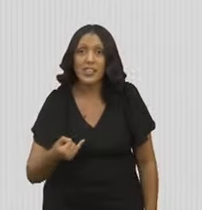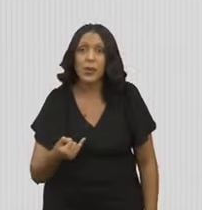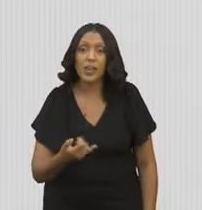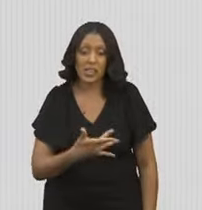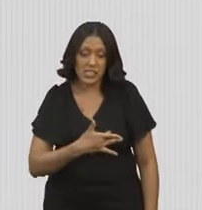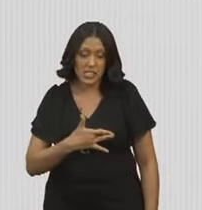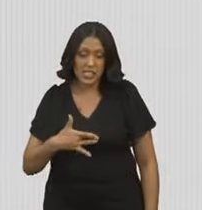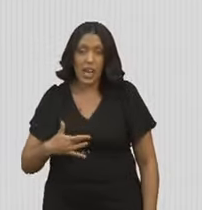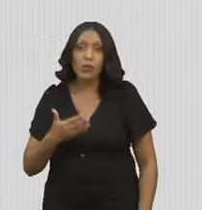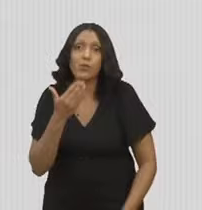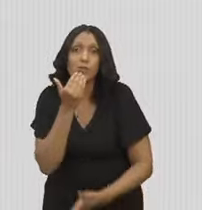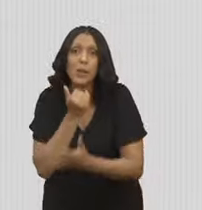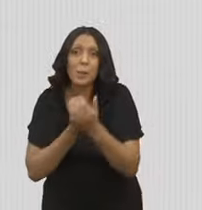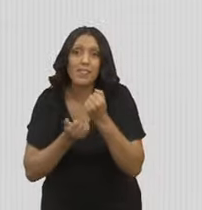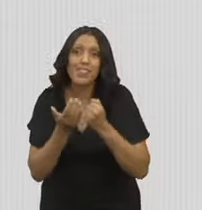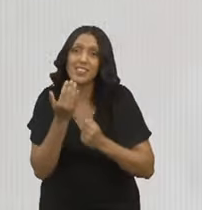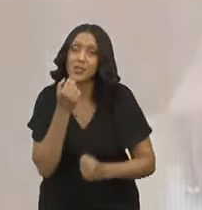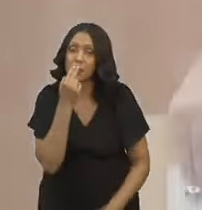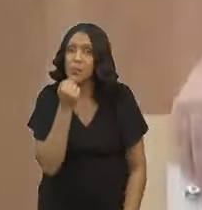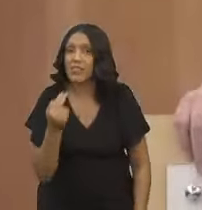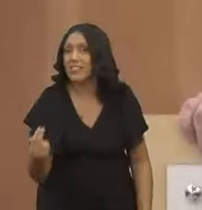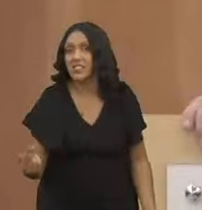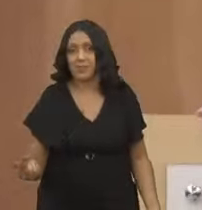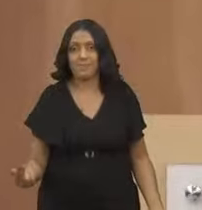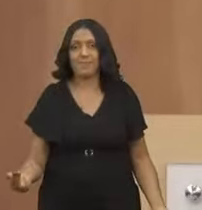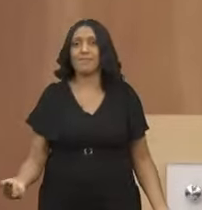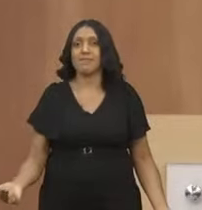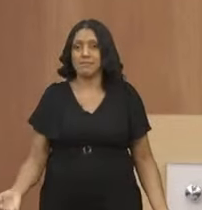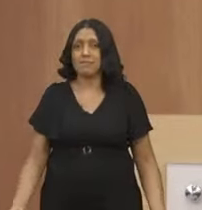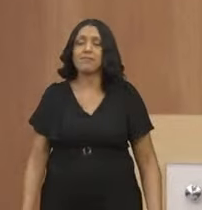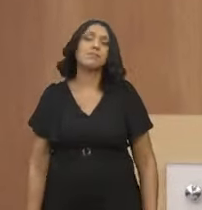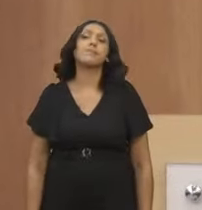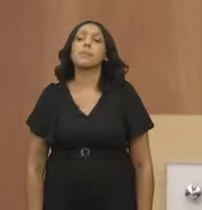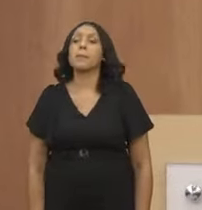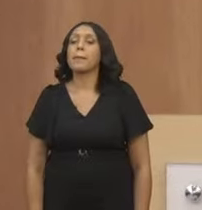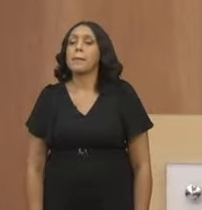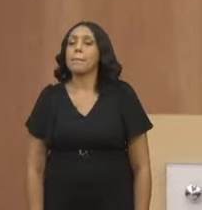para que todos saibam o que está acontecendo nas nossas escolas.